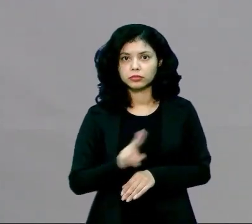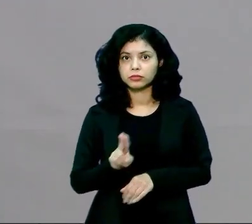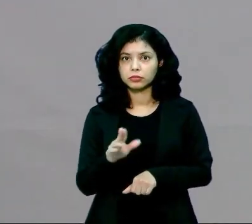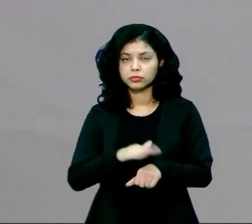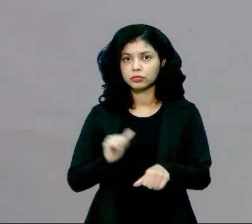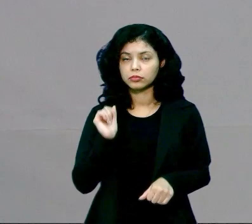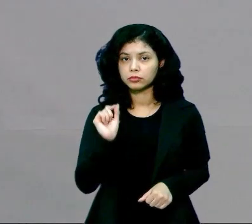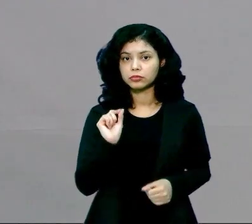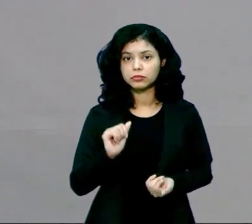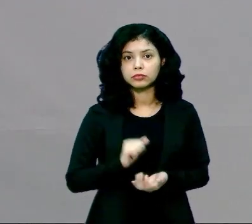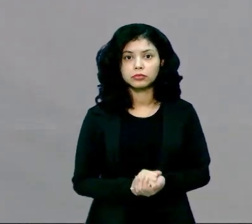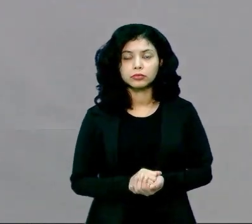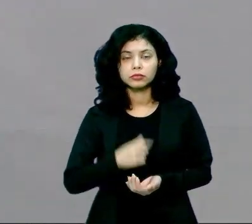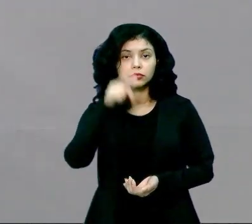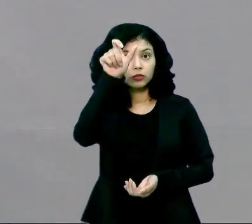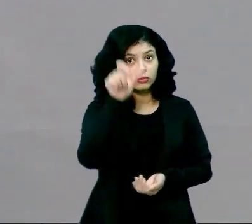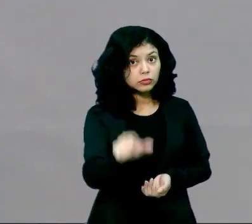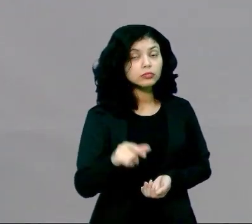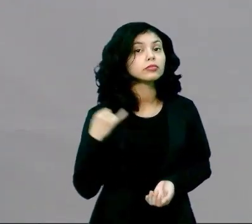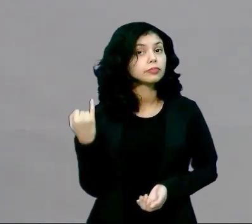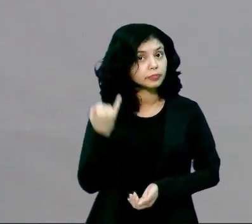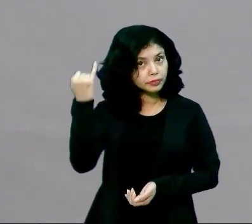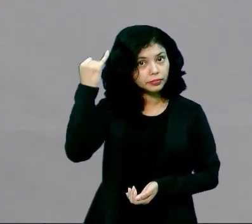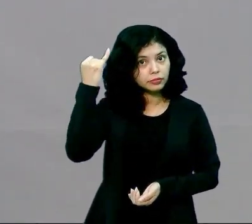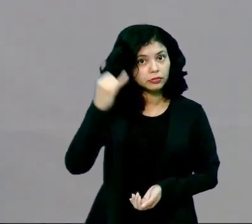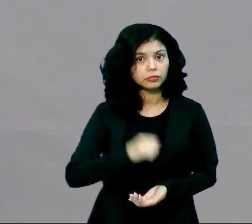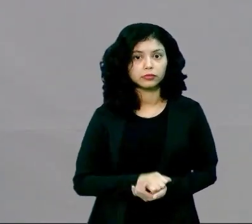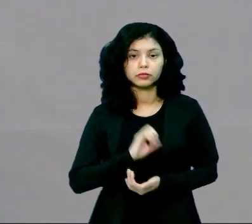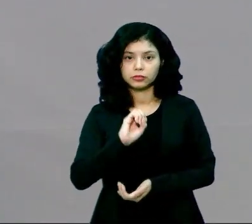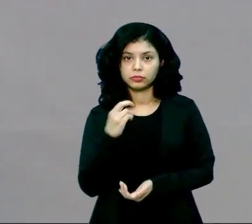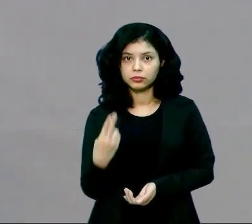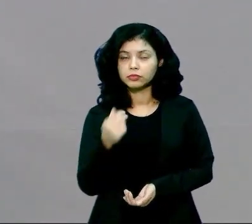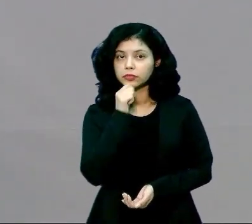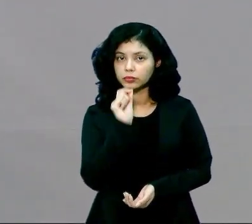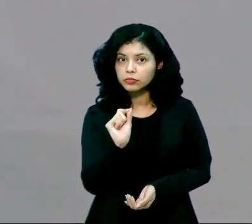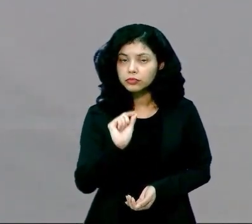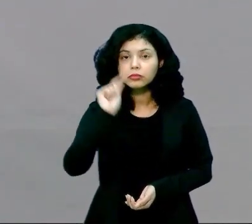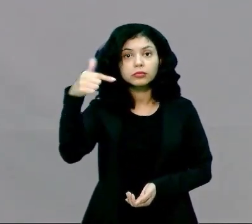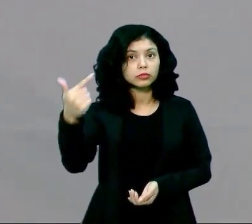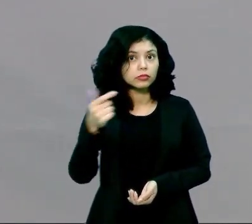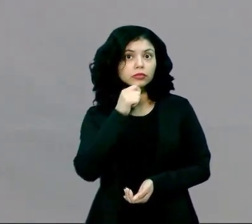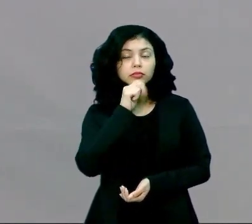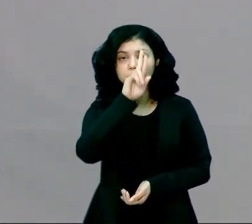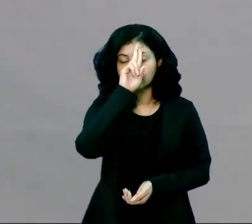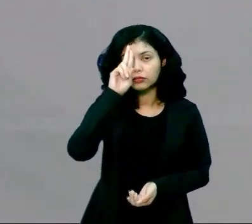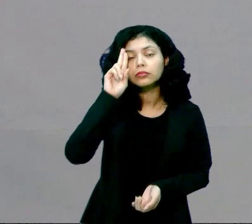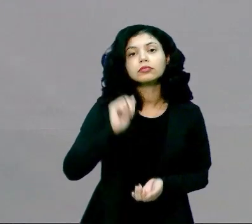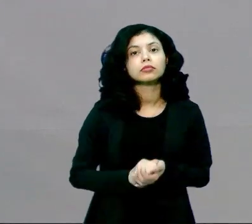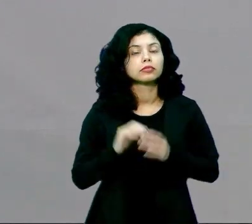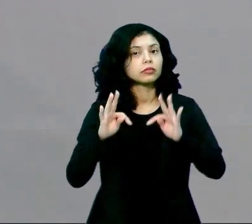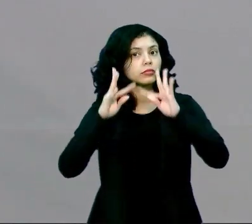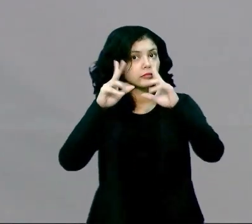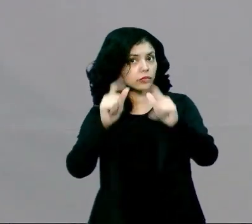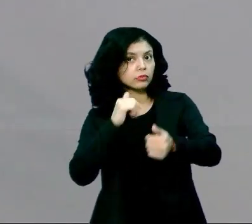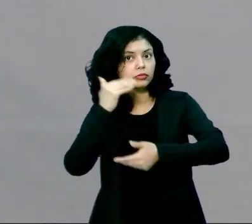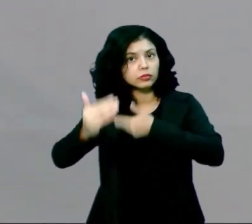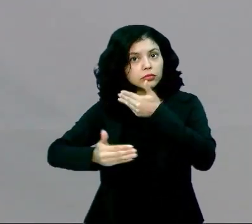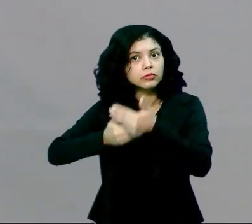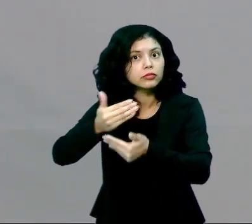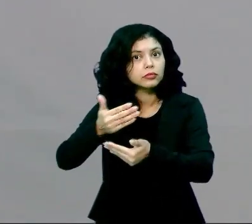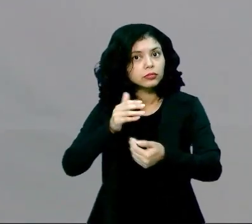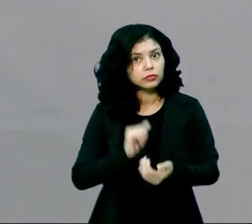os protagonistas de personagens principais. Ou seja, é aquele em que a história, em que a trama toda se